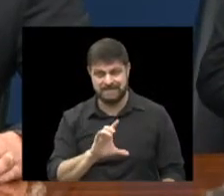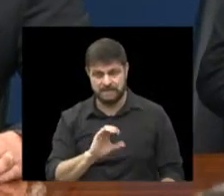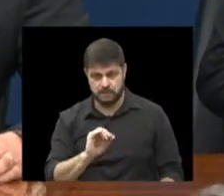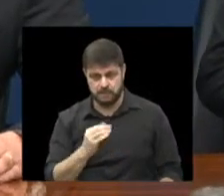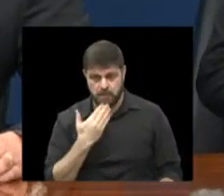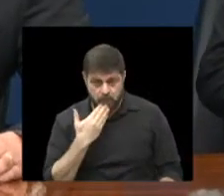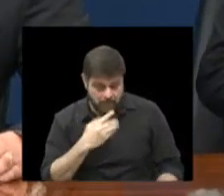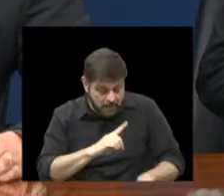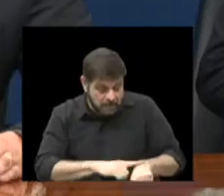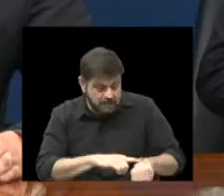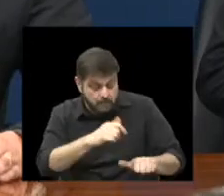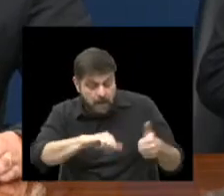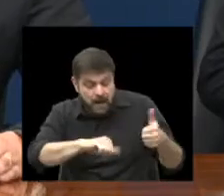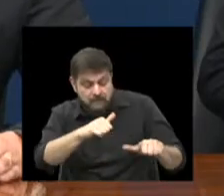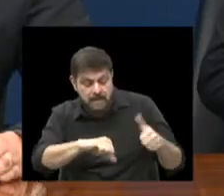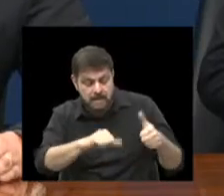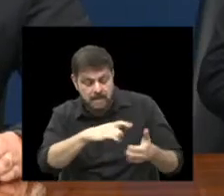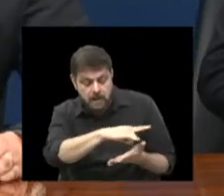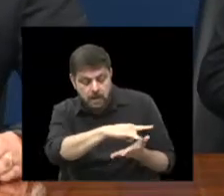tempo para exarar o parecer.